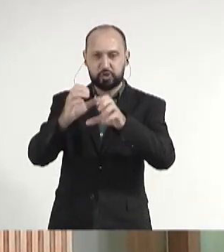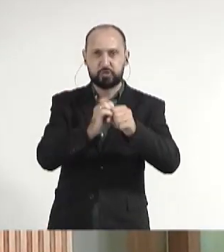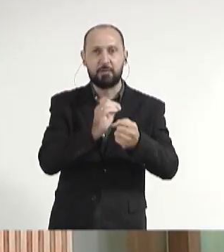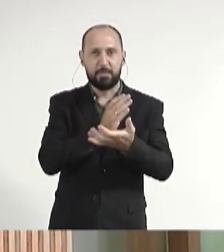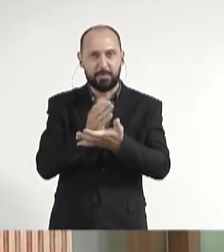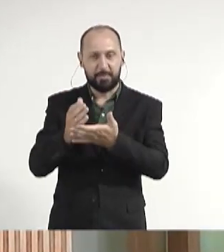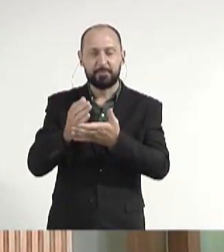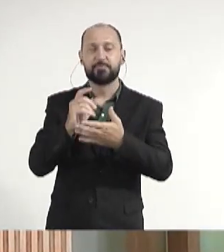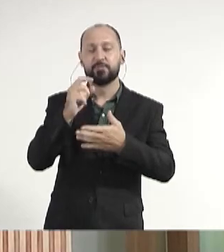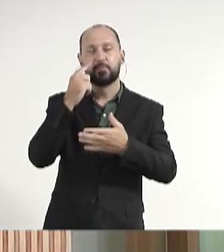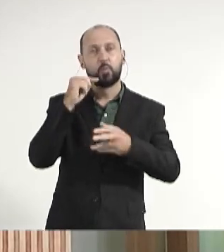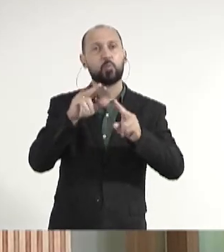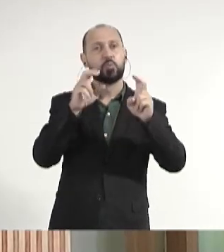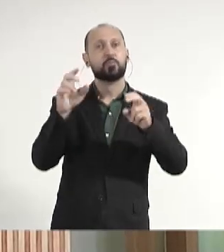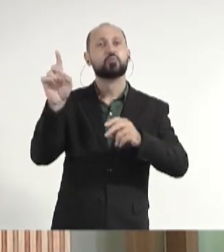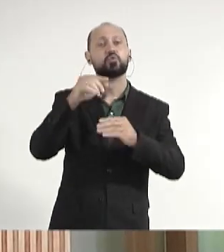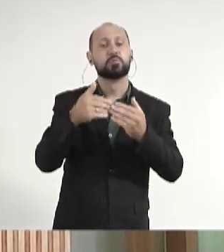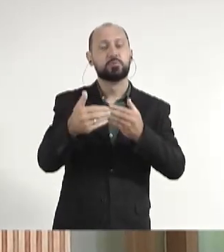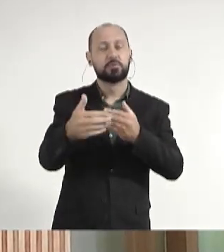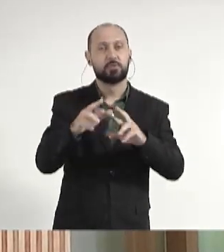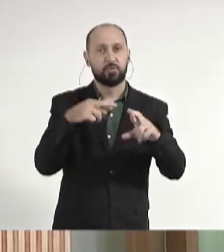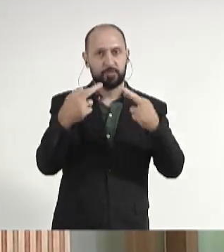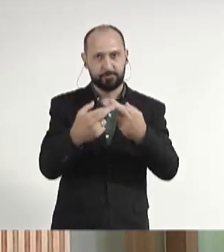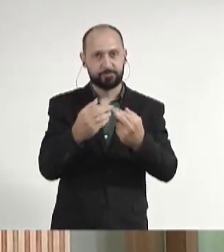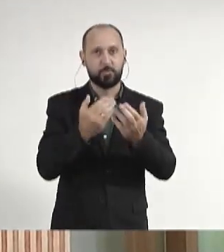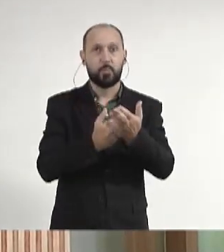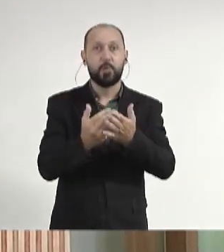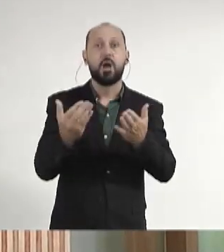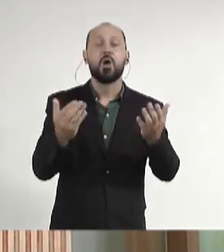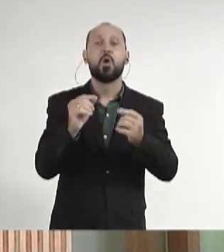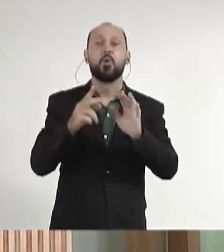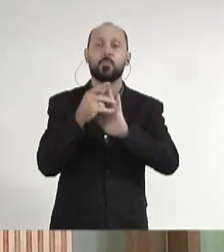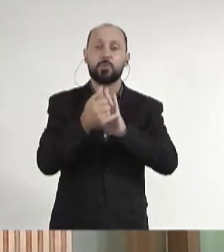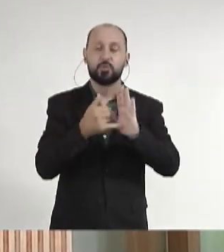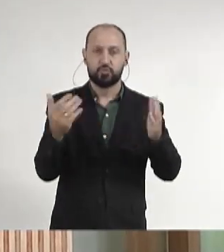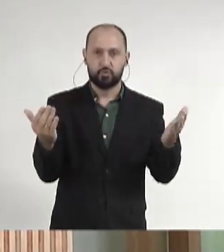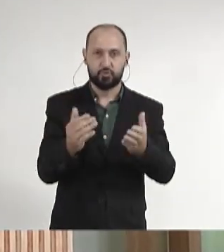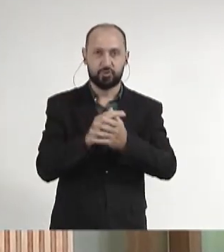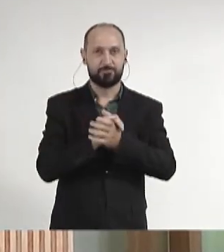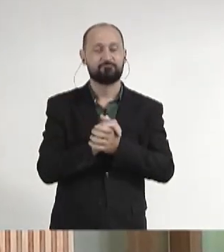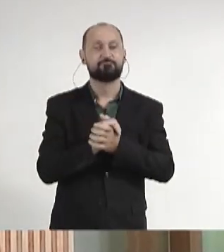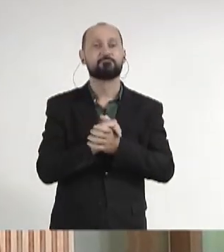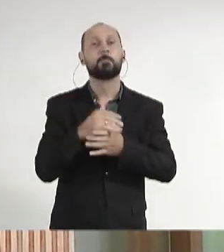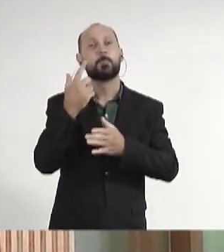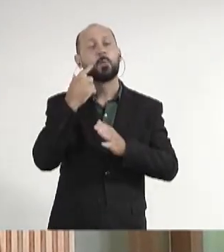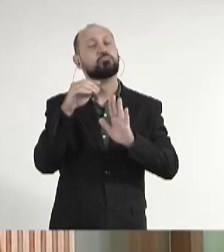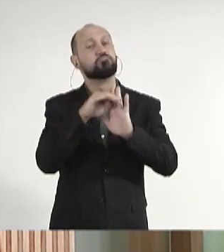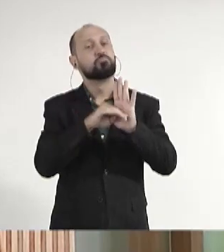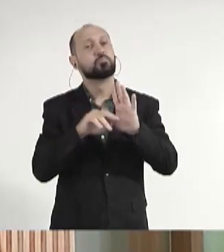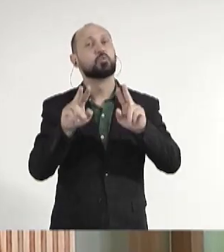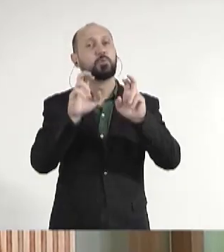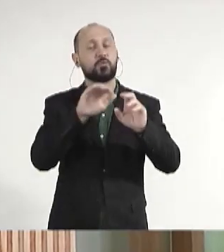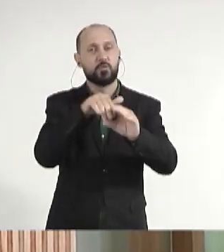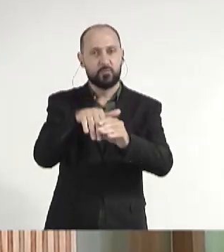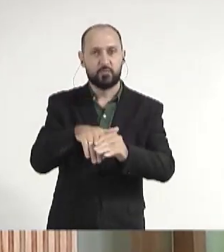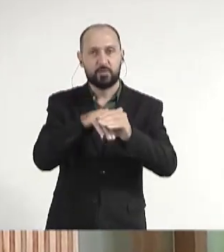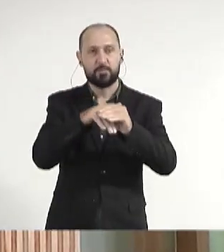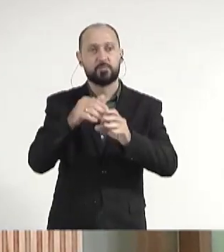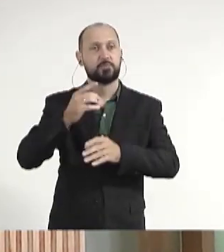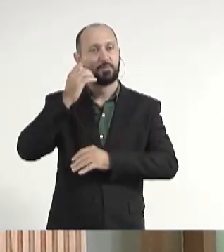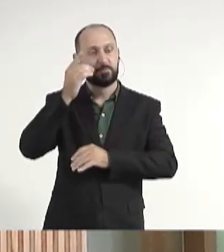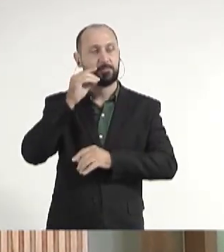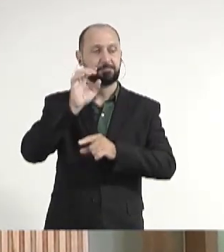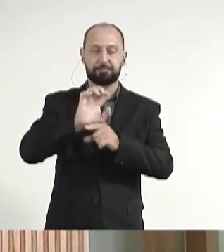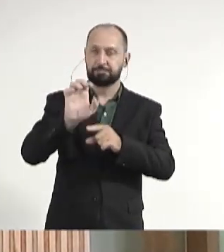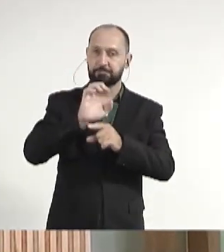liderança e deve entrar na pauta do dia das próximas sessões. Mas vamos falar agora dos projetos de hoje, né? Quais essas matérias foram votadas pelos